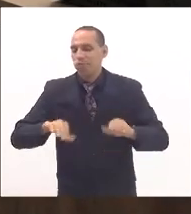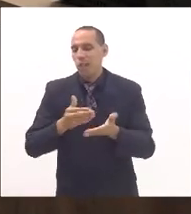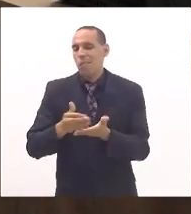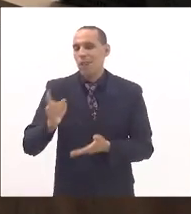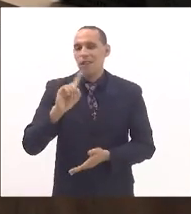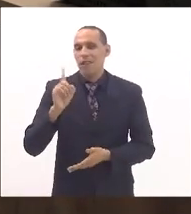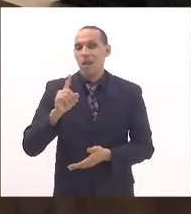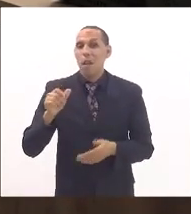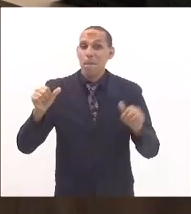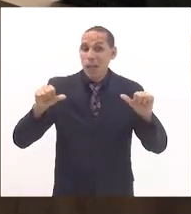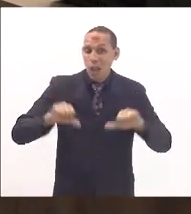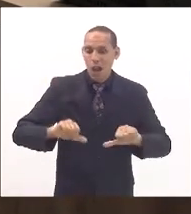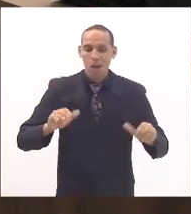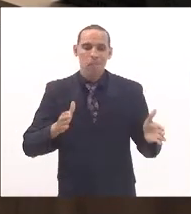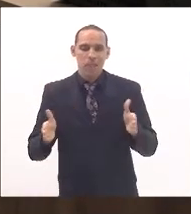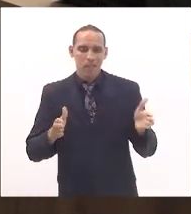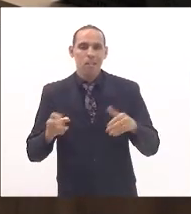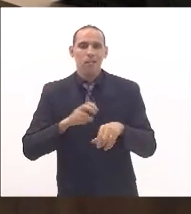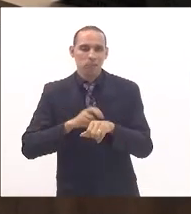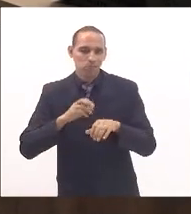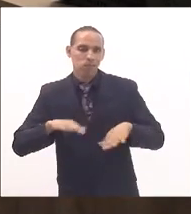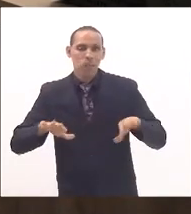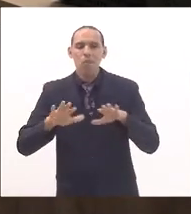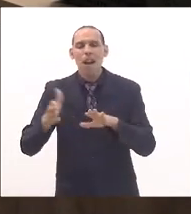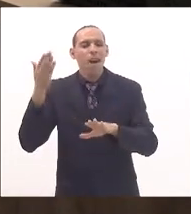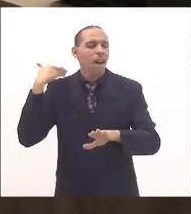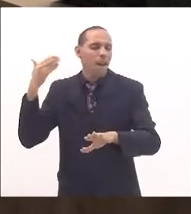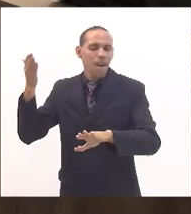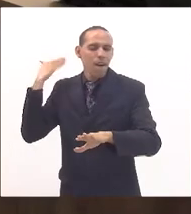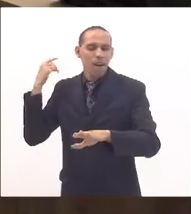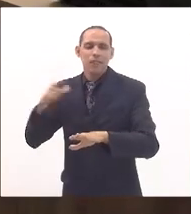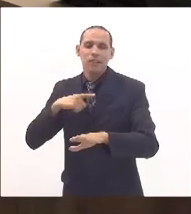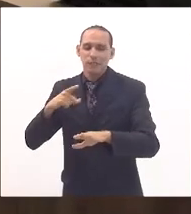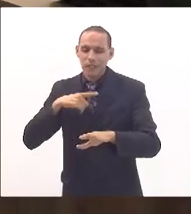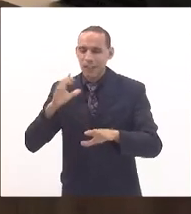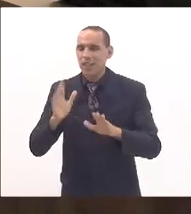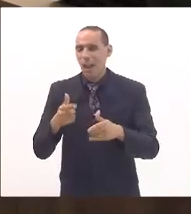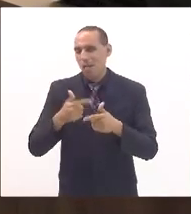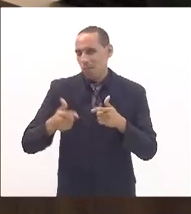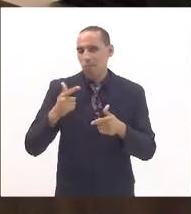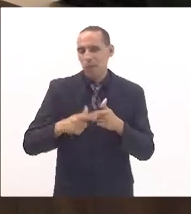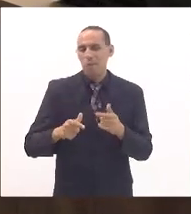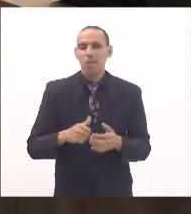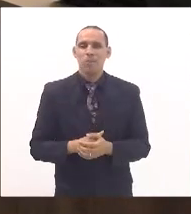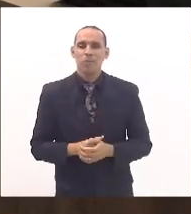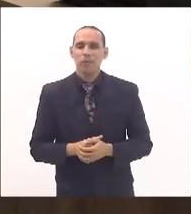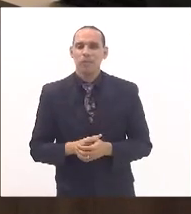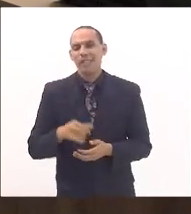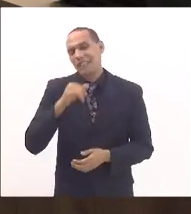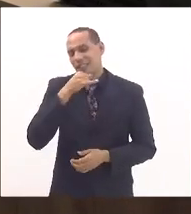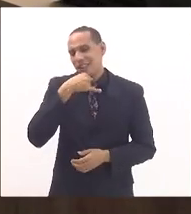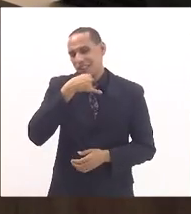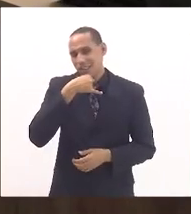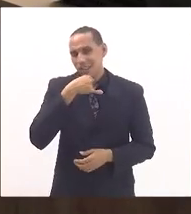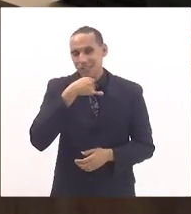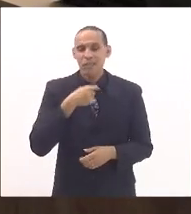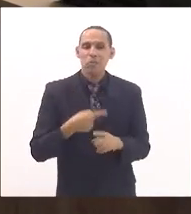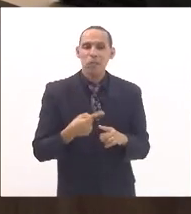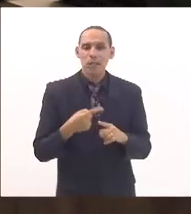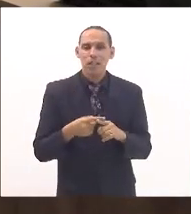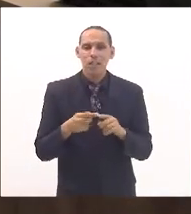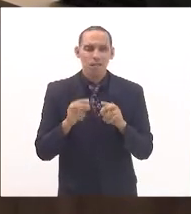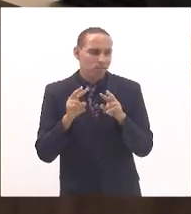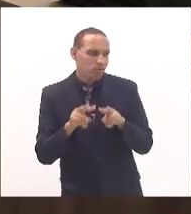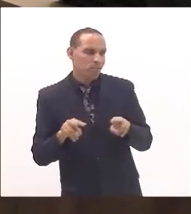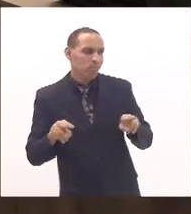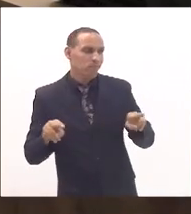pandemia agravou, aprofundou essa crise, mas já vinha encontrando dificuldades há muito tempo. E é triste ver, por um lado, a luta